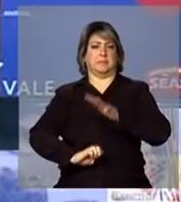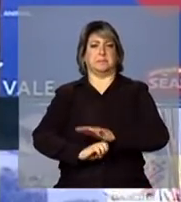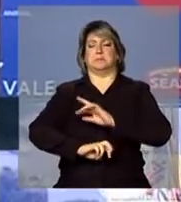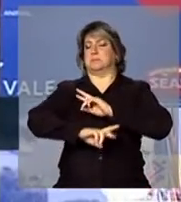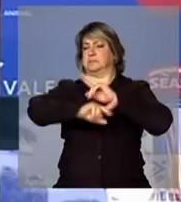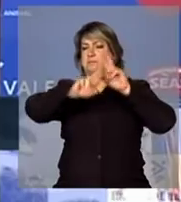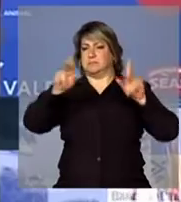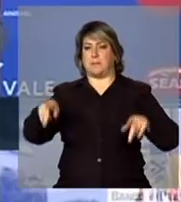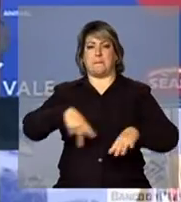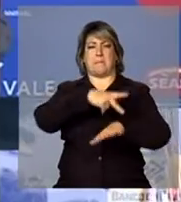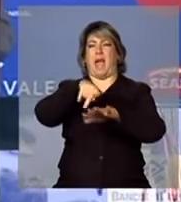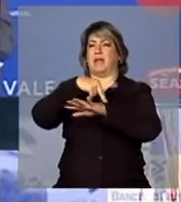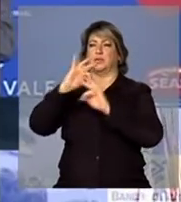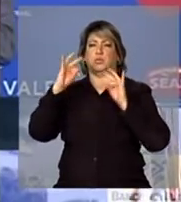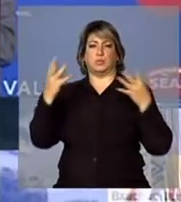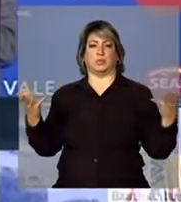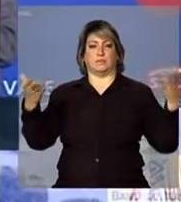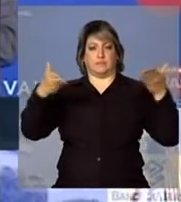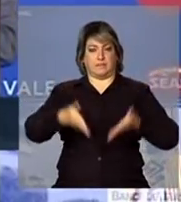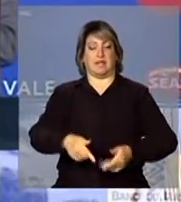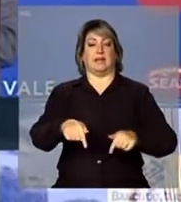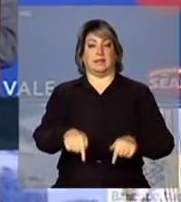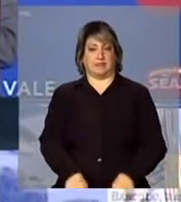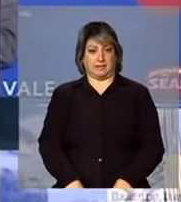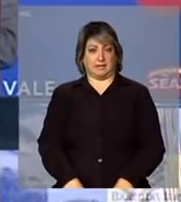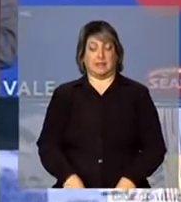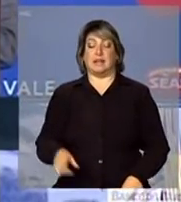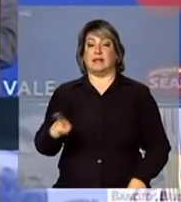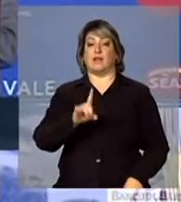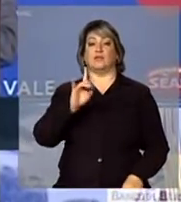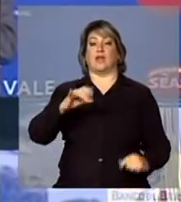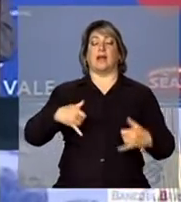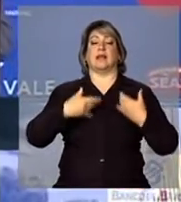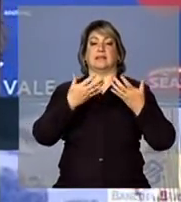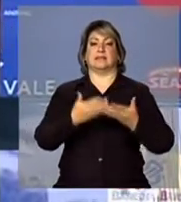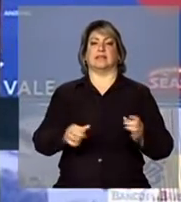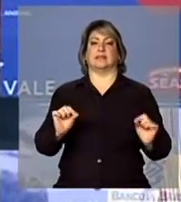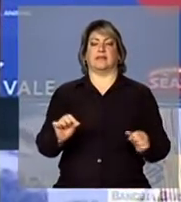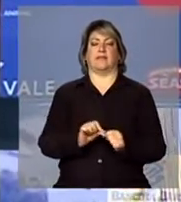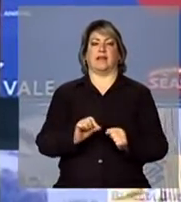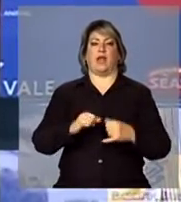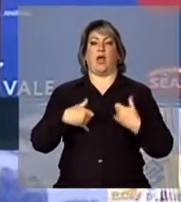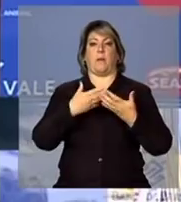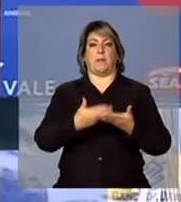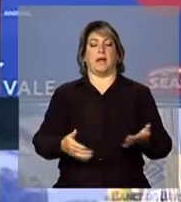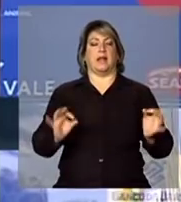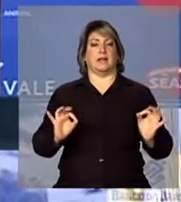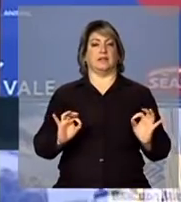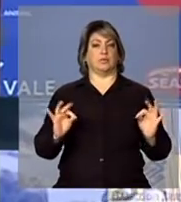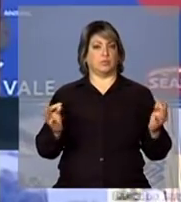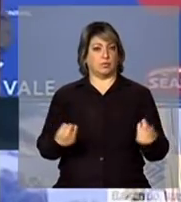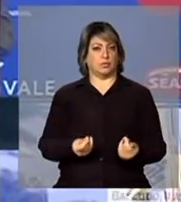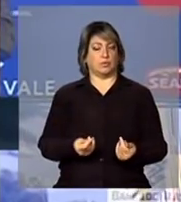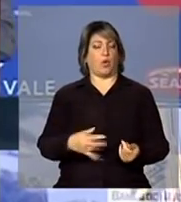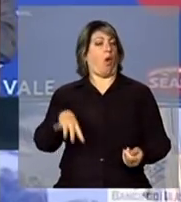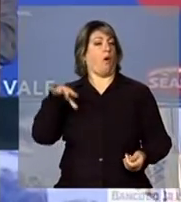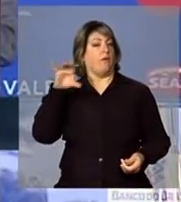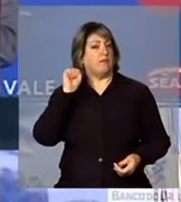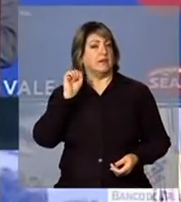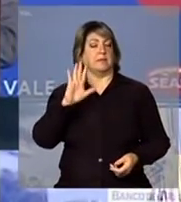de todos os países, que vêm aqui não só celebrar, fazer as homenagens devidas, ouvir,